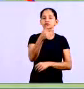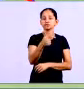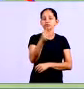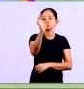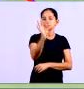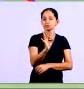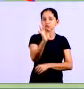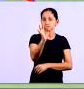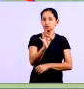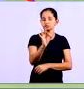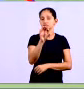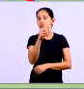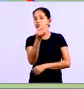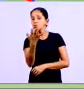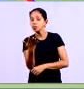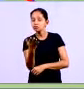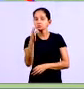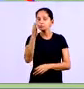Correto?